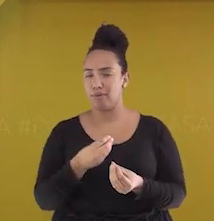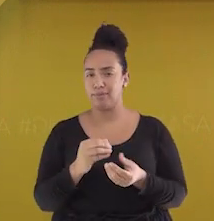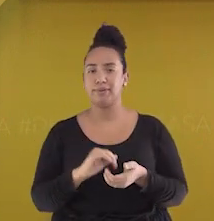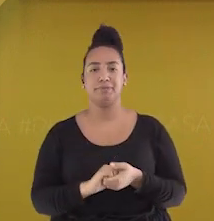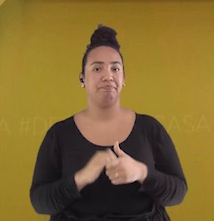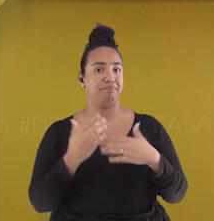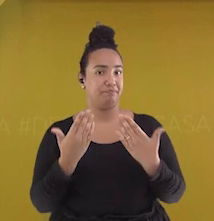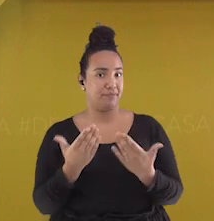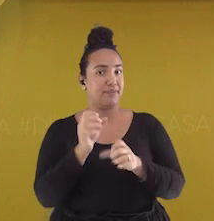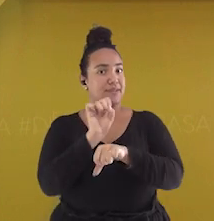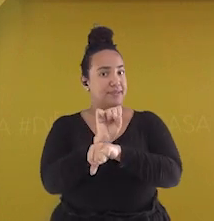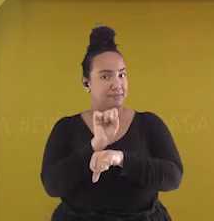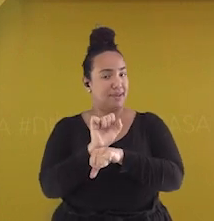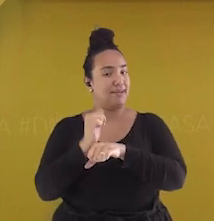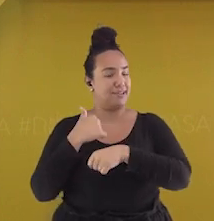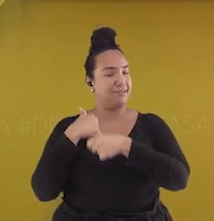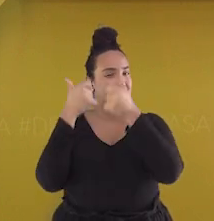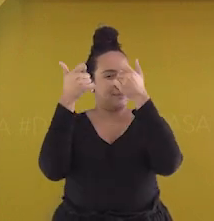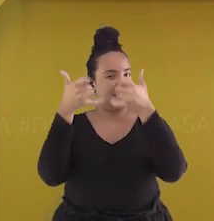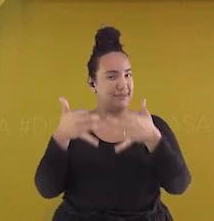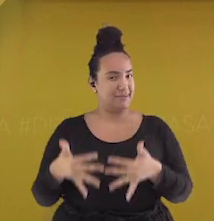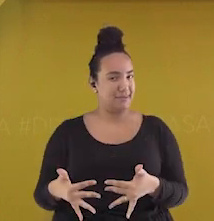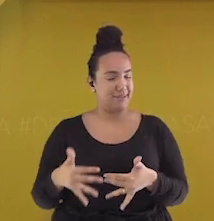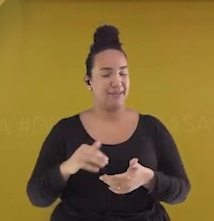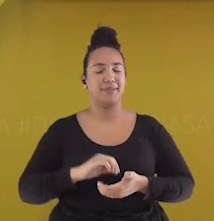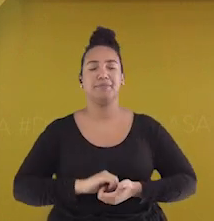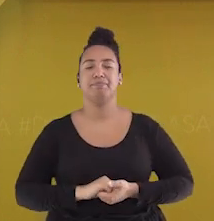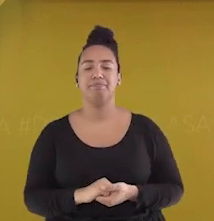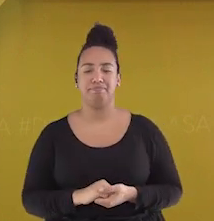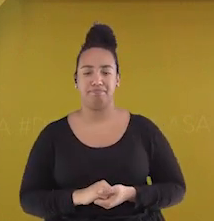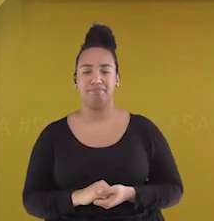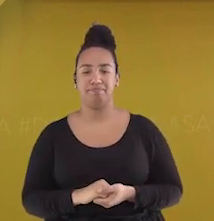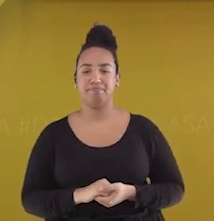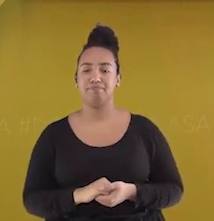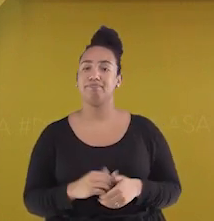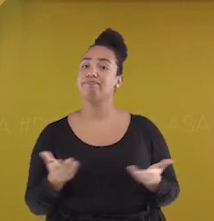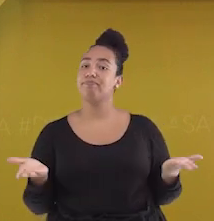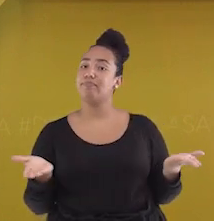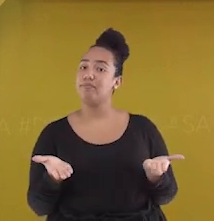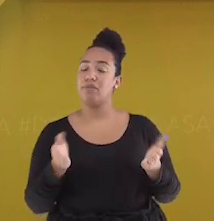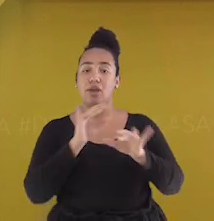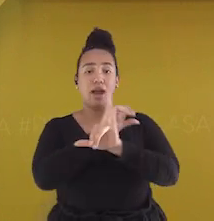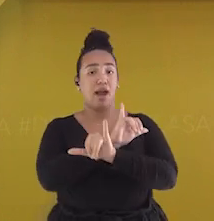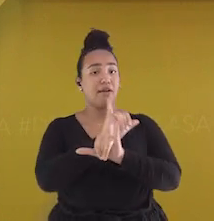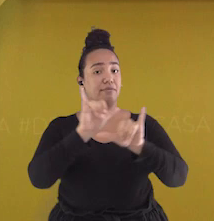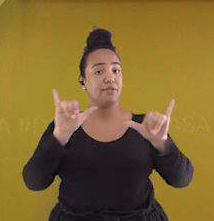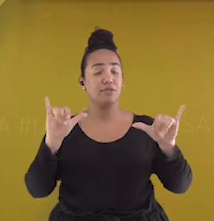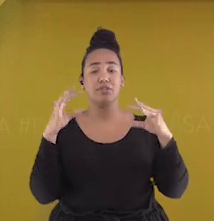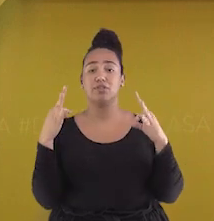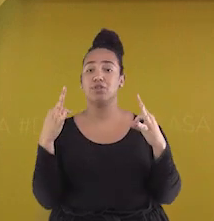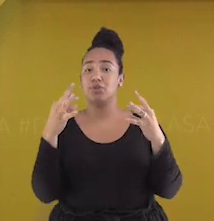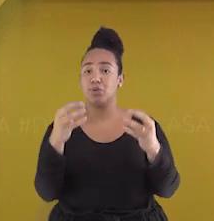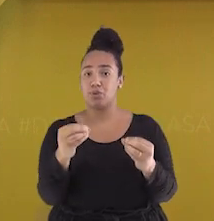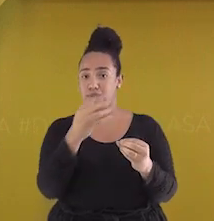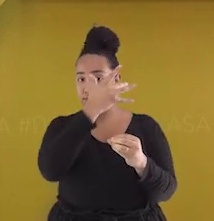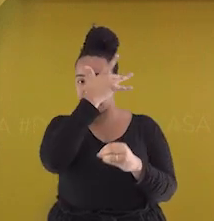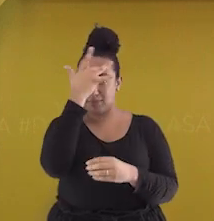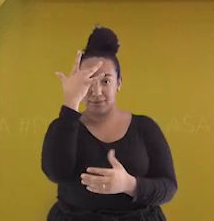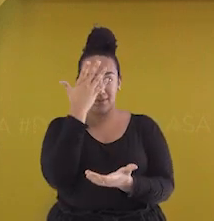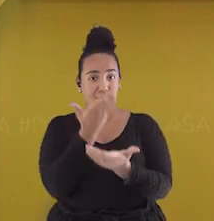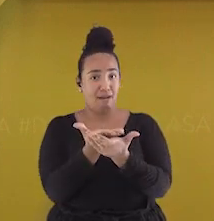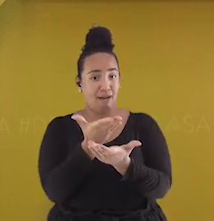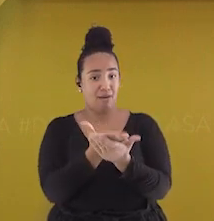globalização? Guarda aí que a gente volta neste assunto. Agora eu tenho um recado para todos que estão